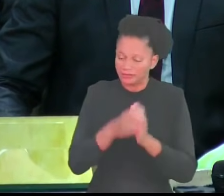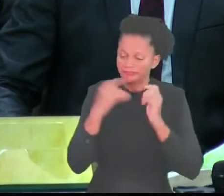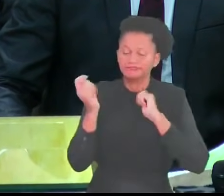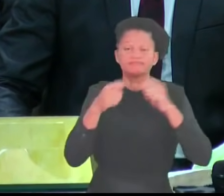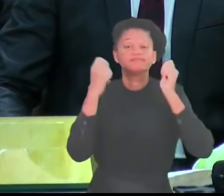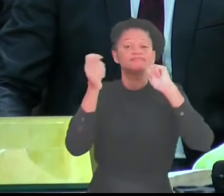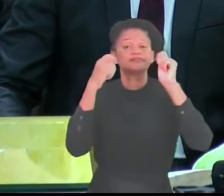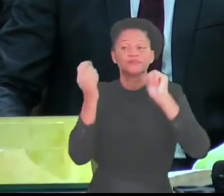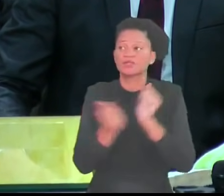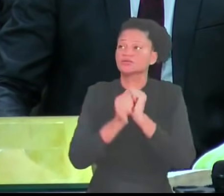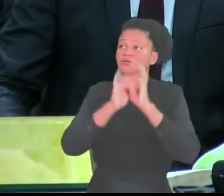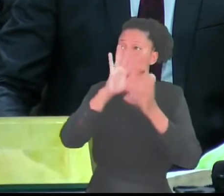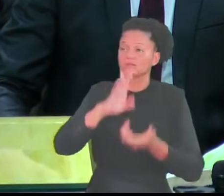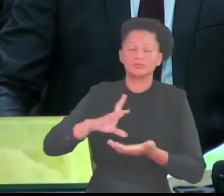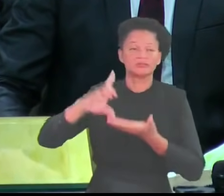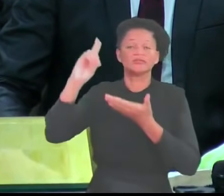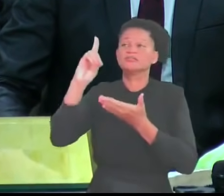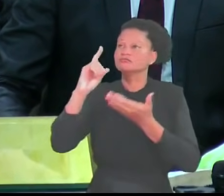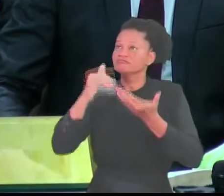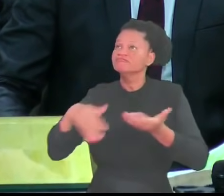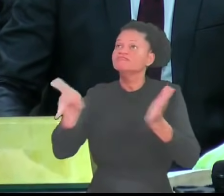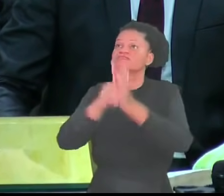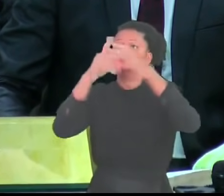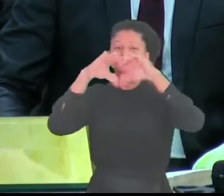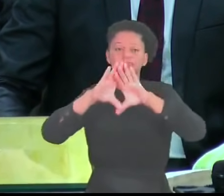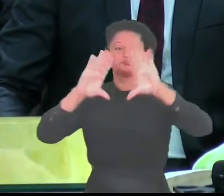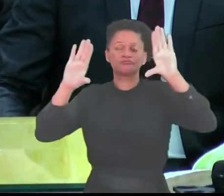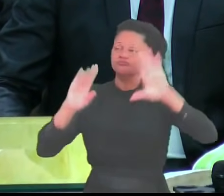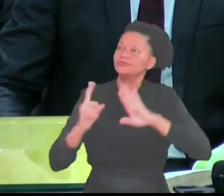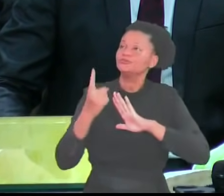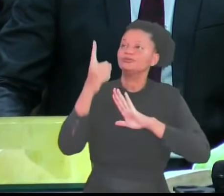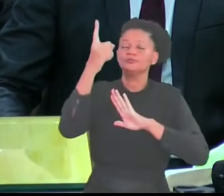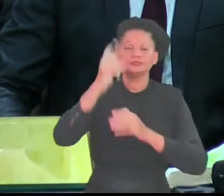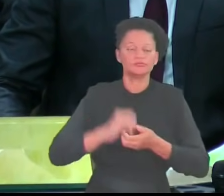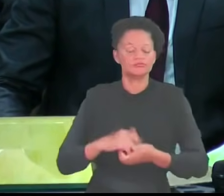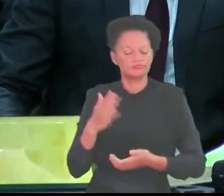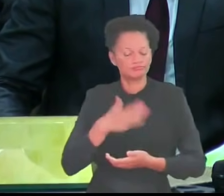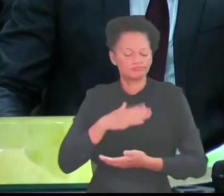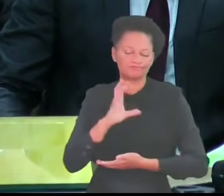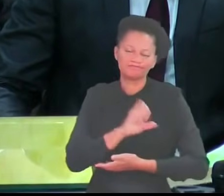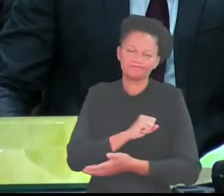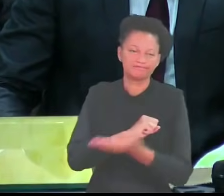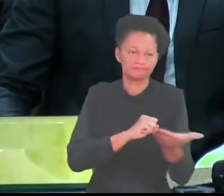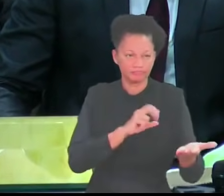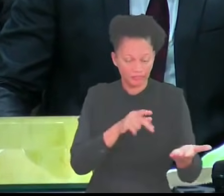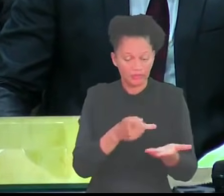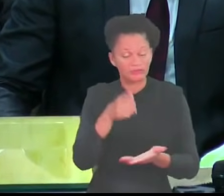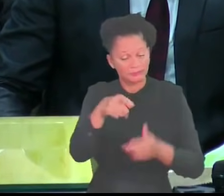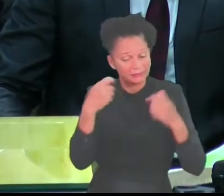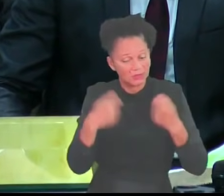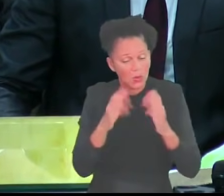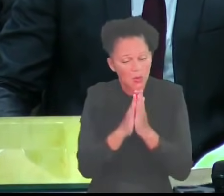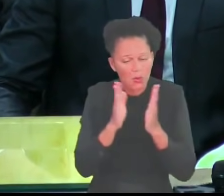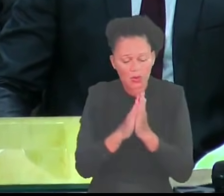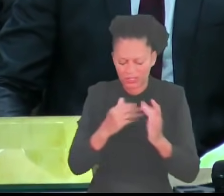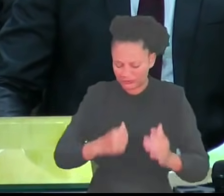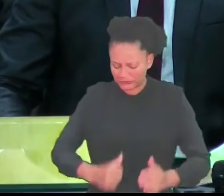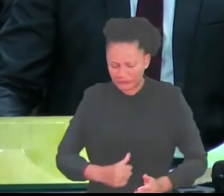Aleluia. Glória a Deus nas alturas celestes. Meus amados irmãos, você tem que orar, você tem que